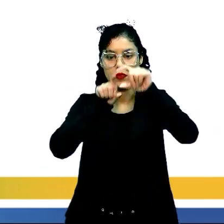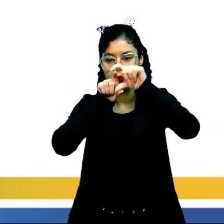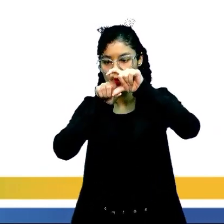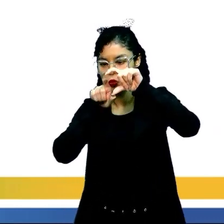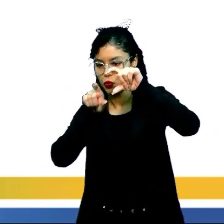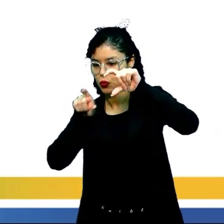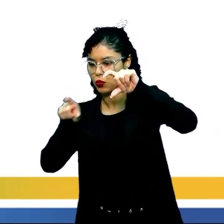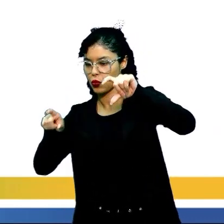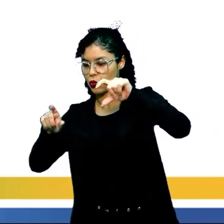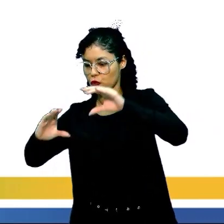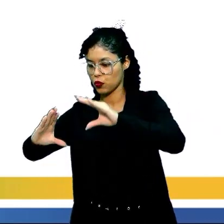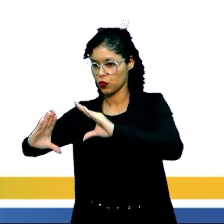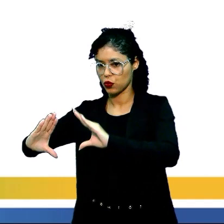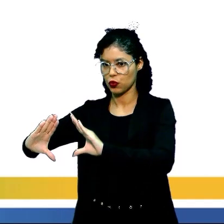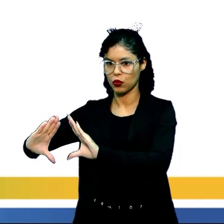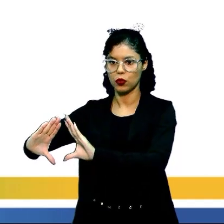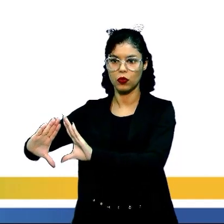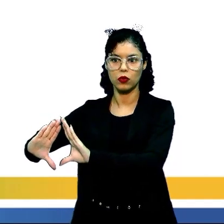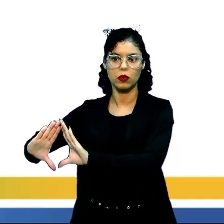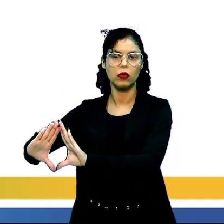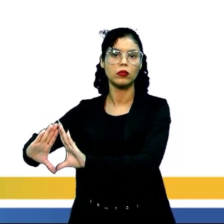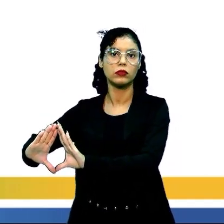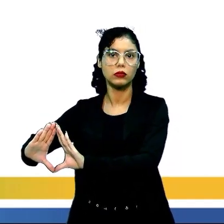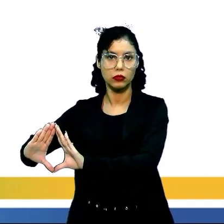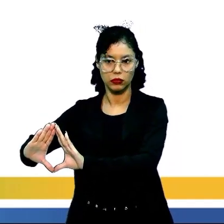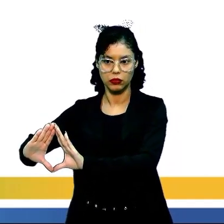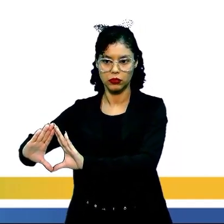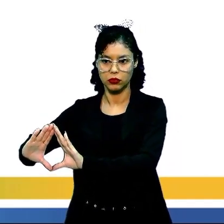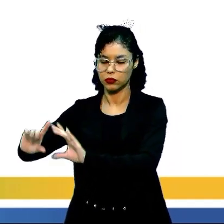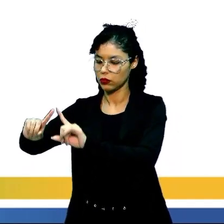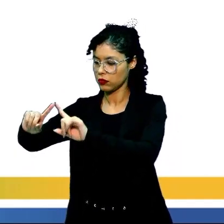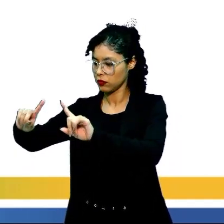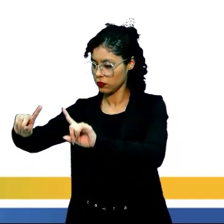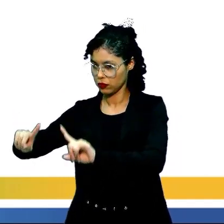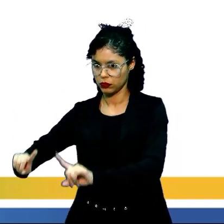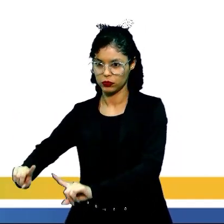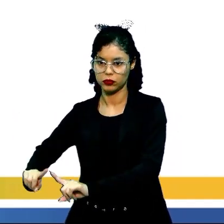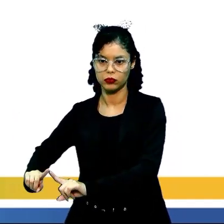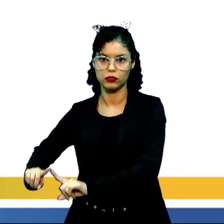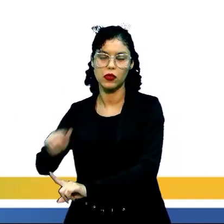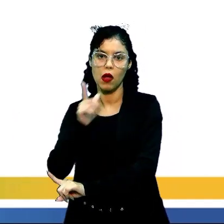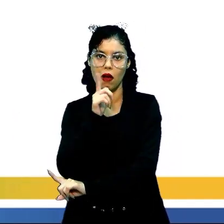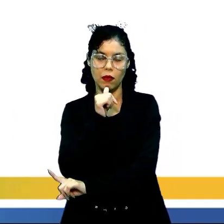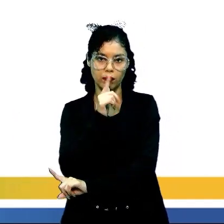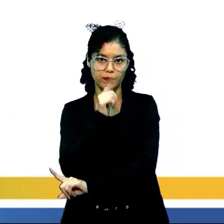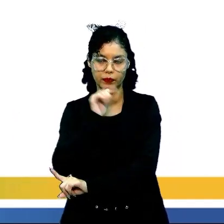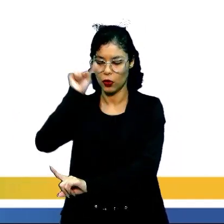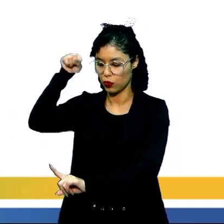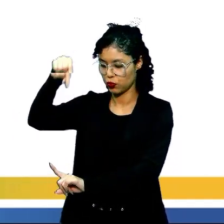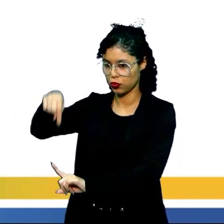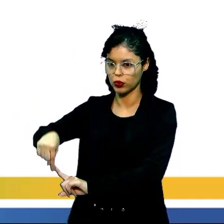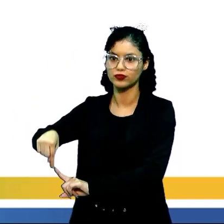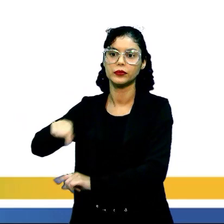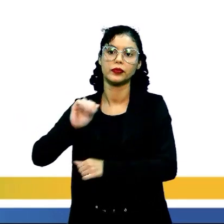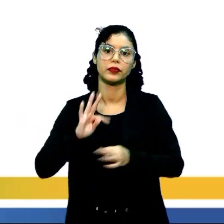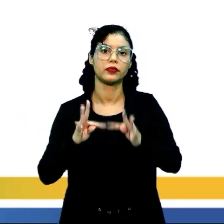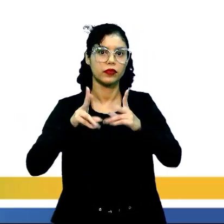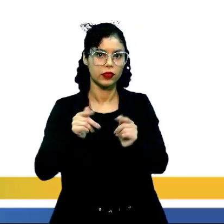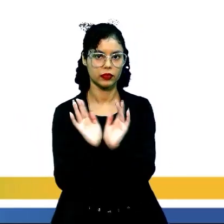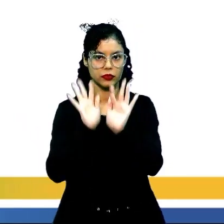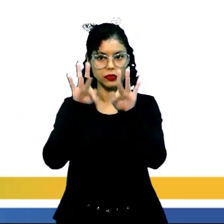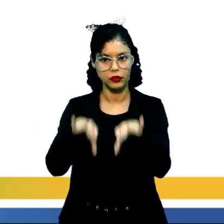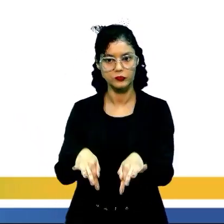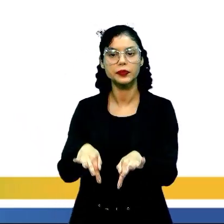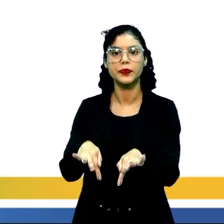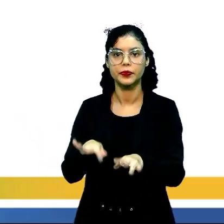vapores serão resfriados e ao final do recipiente teremos ali apenas a fase líquida, né? Toda a fase líquida cairá no final